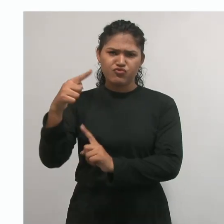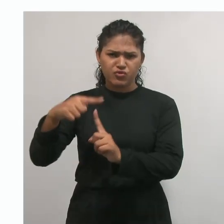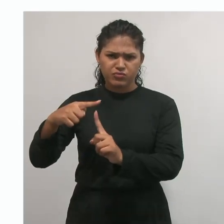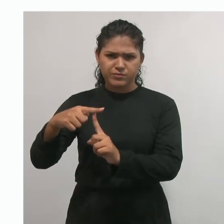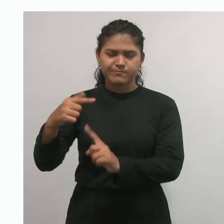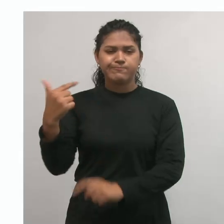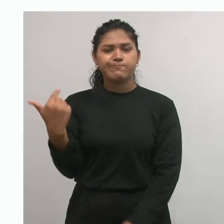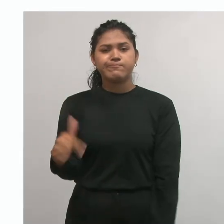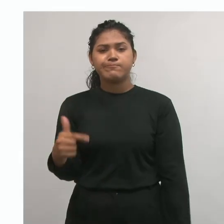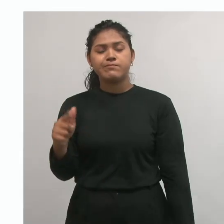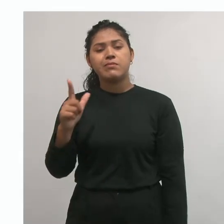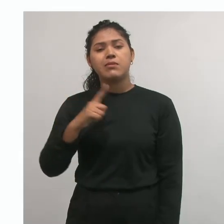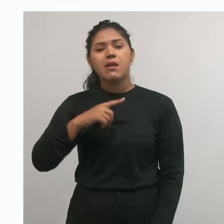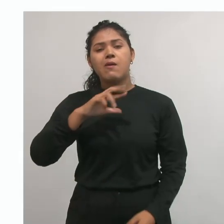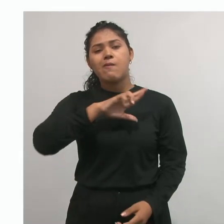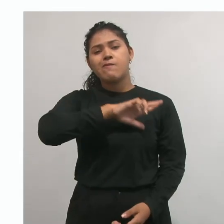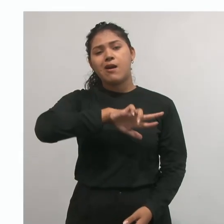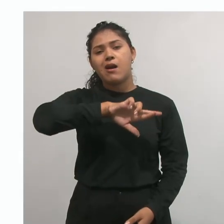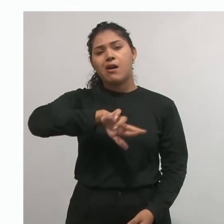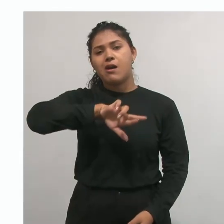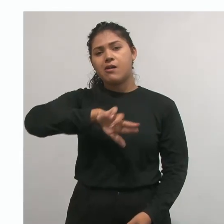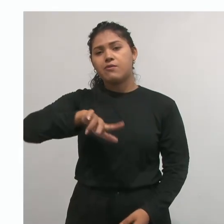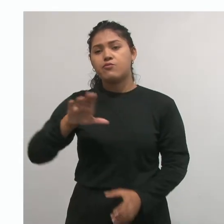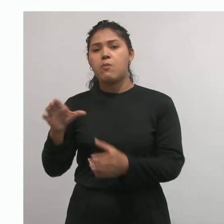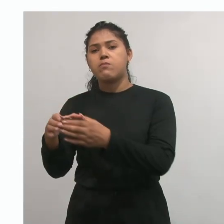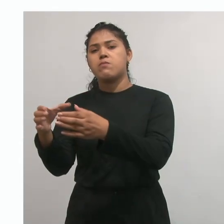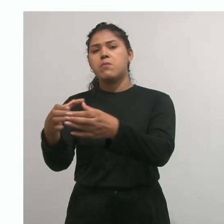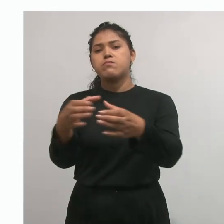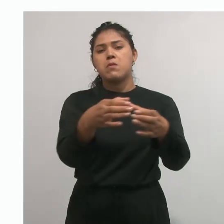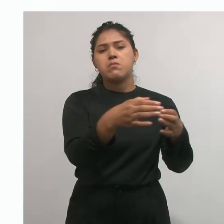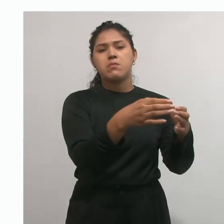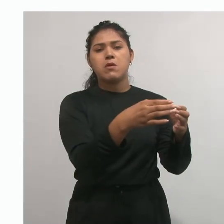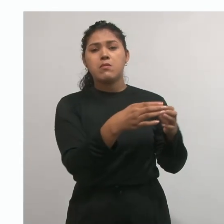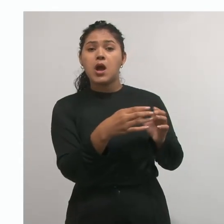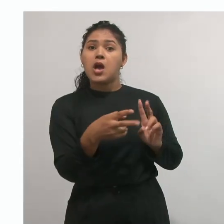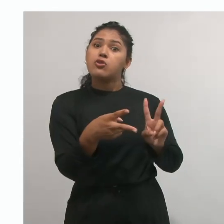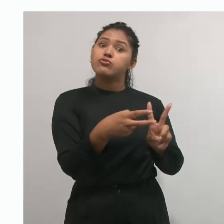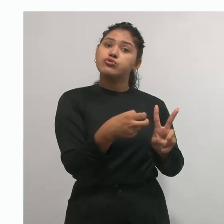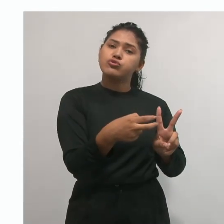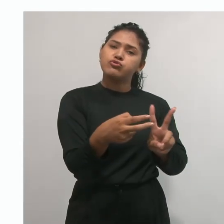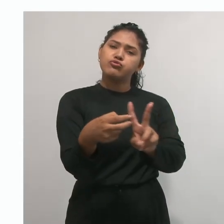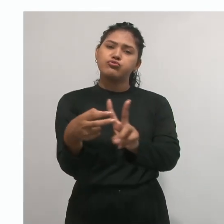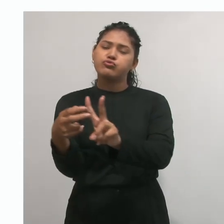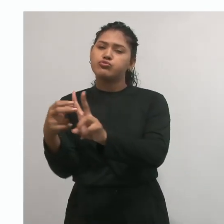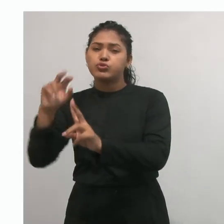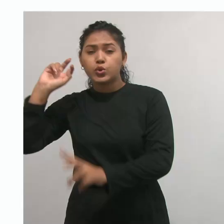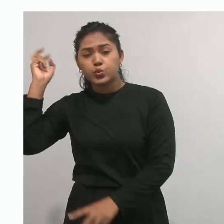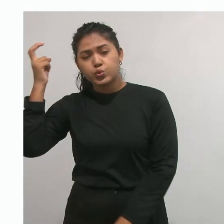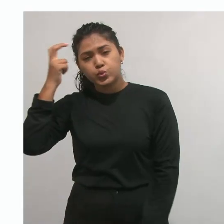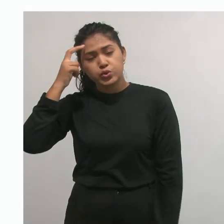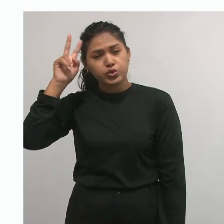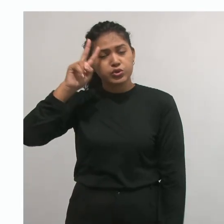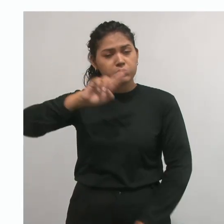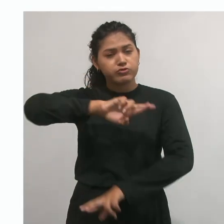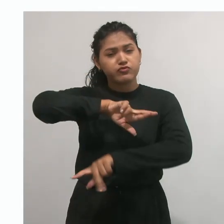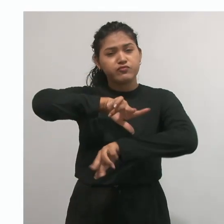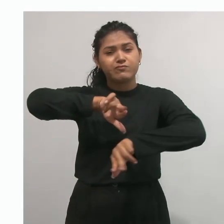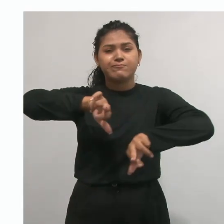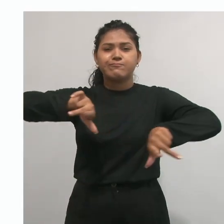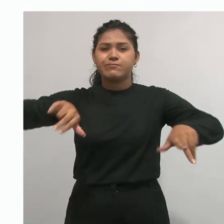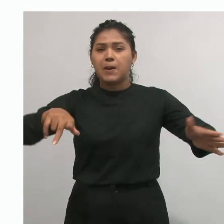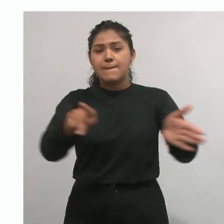gente? O que existem são várias nações indígenas com histórias, culturas e